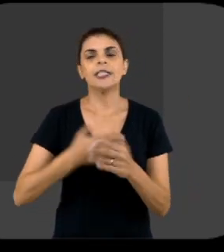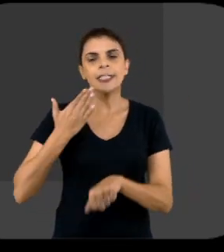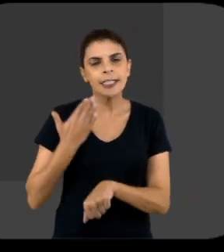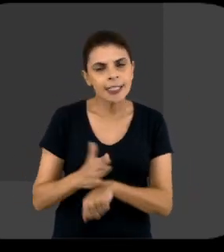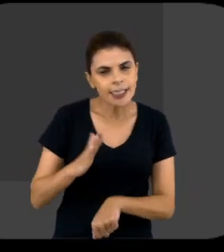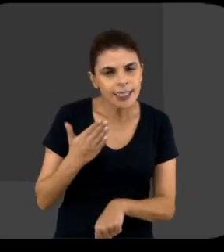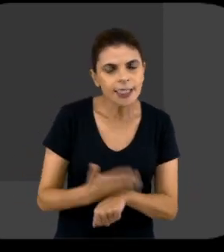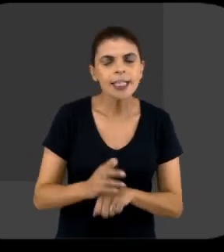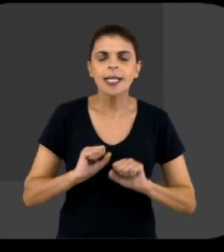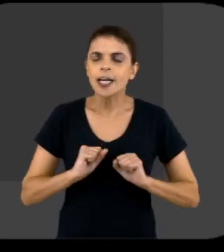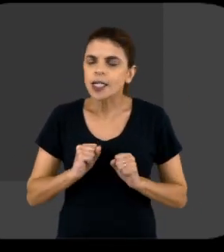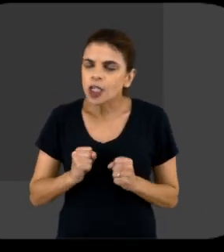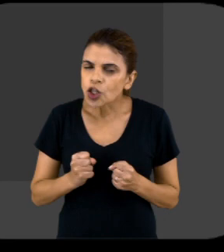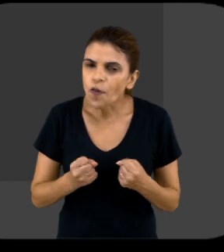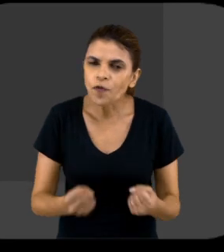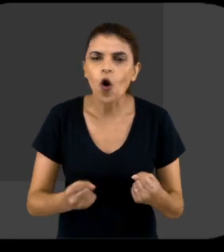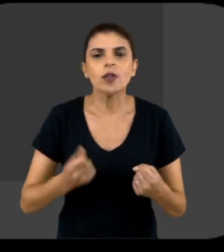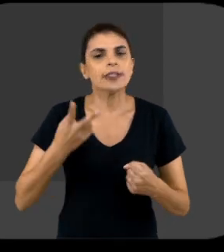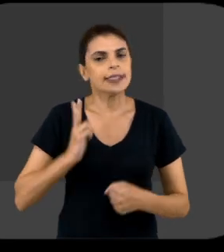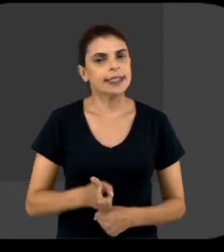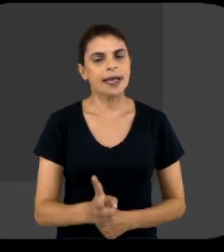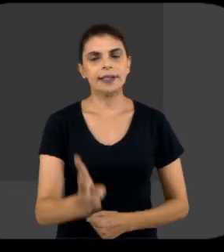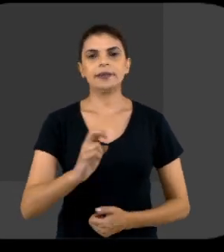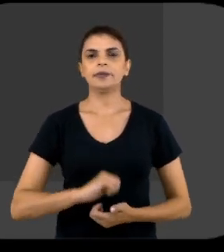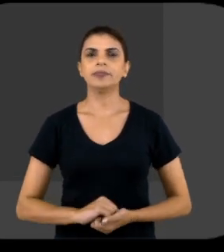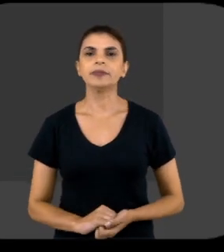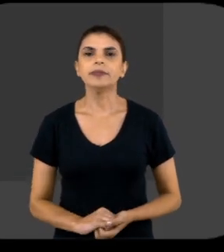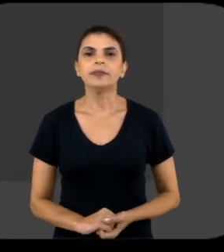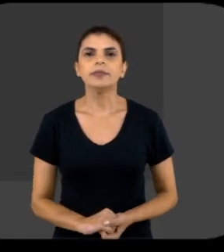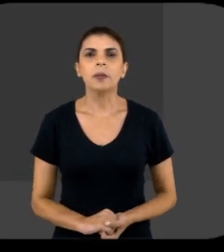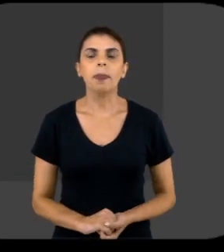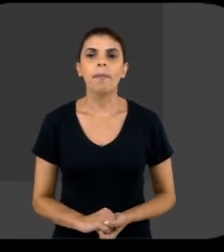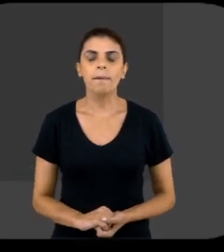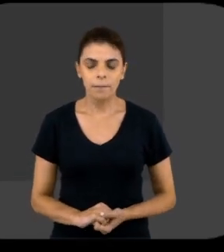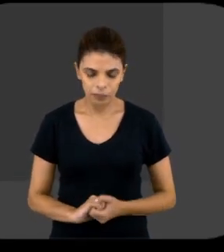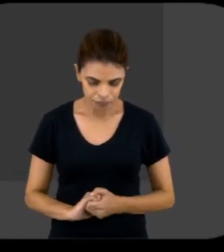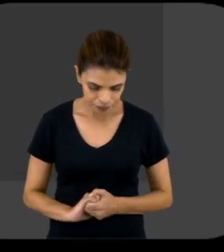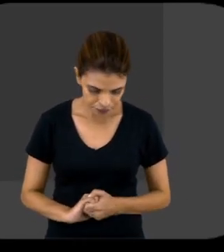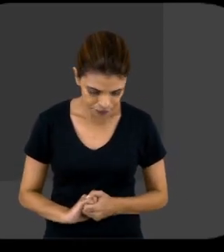e um esforço cada vez maior.